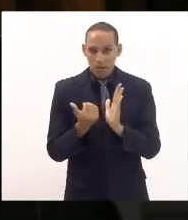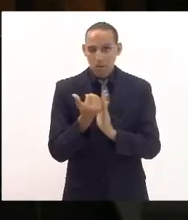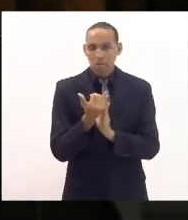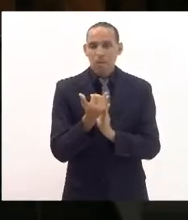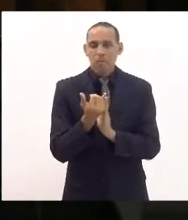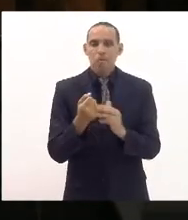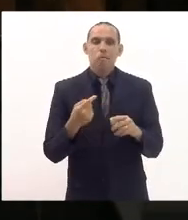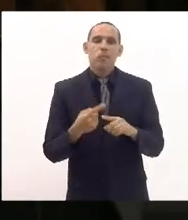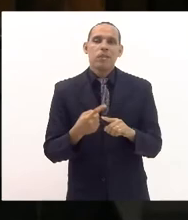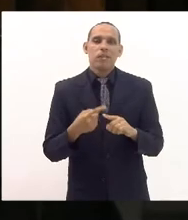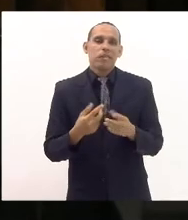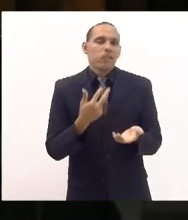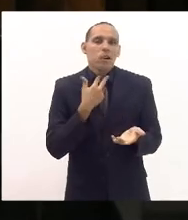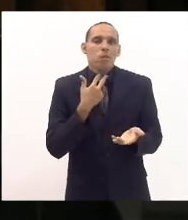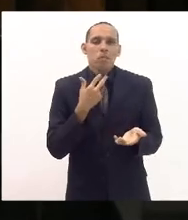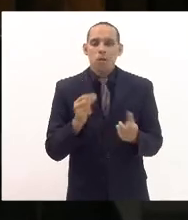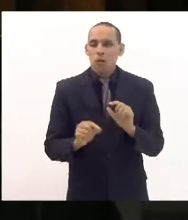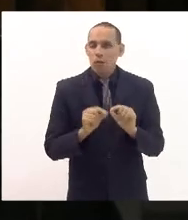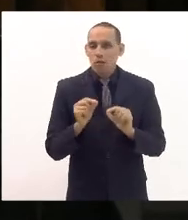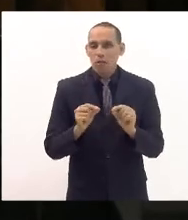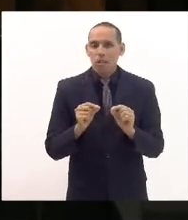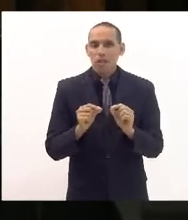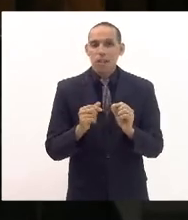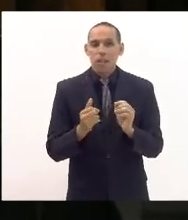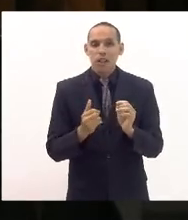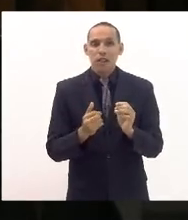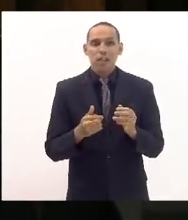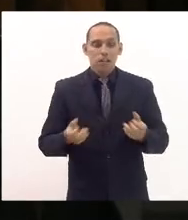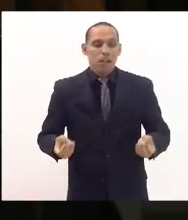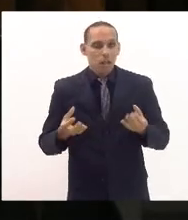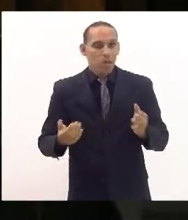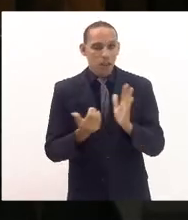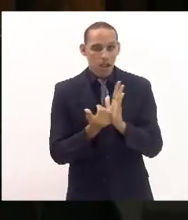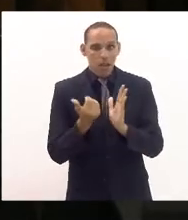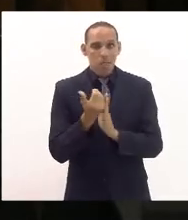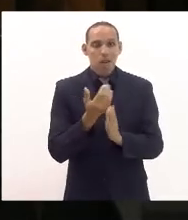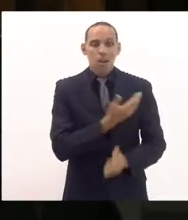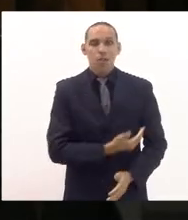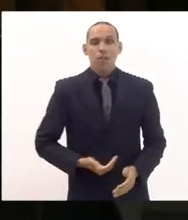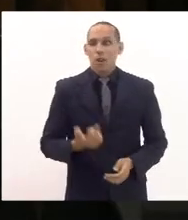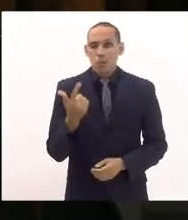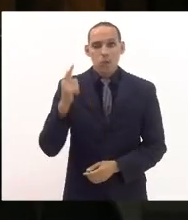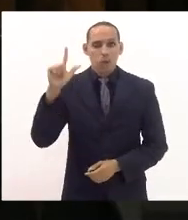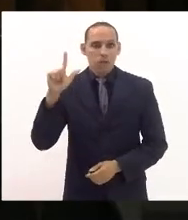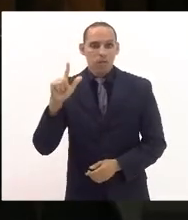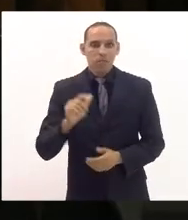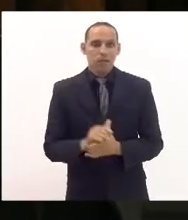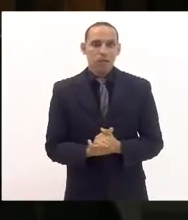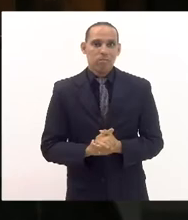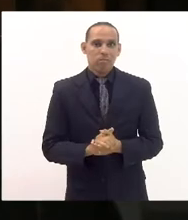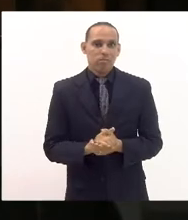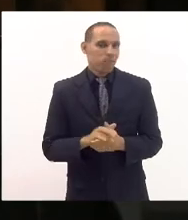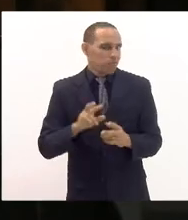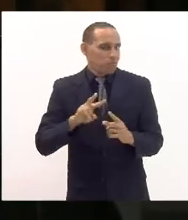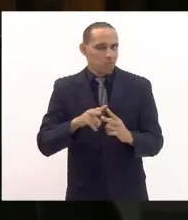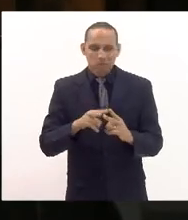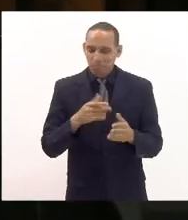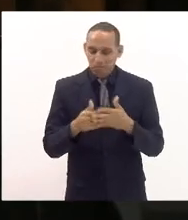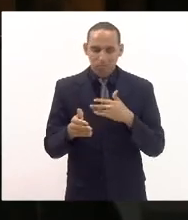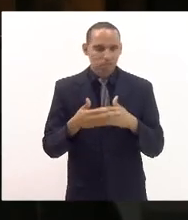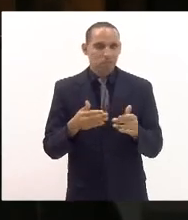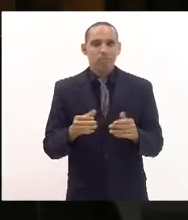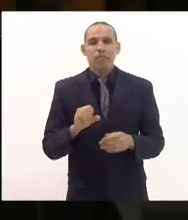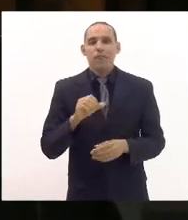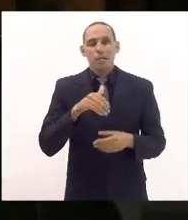Por que você não pode gerar aumento de despesa para o governo que vai entrar né mesmo na hipótese de haver